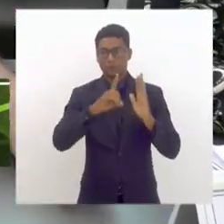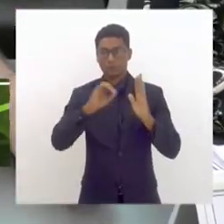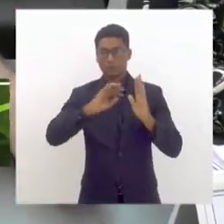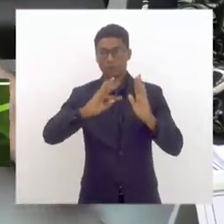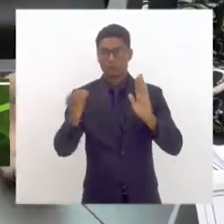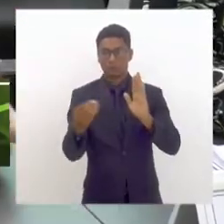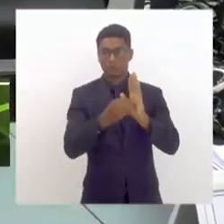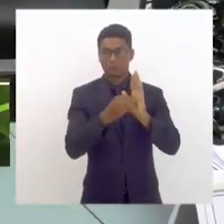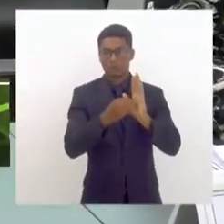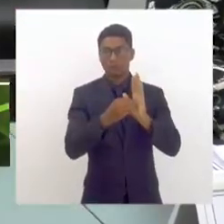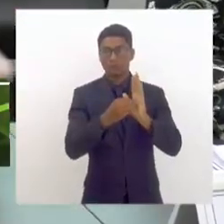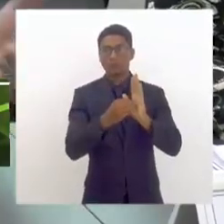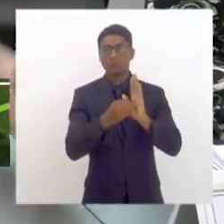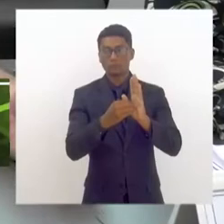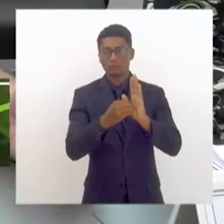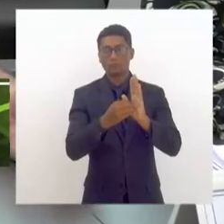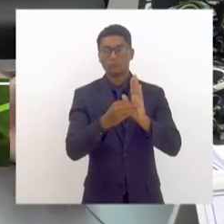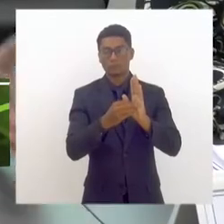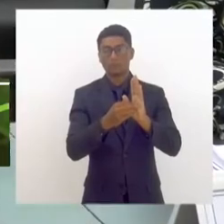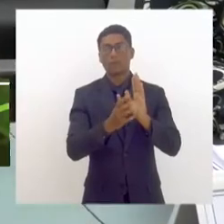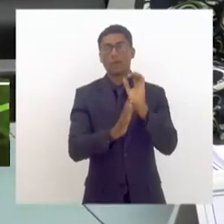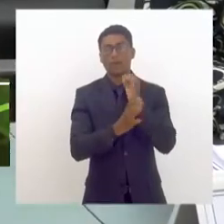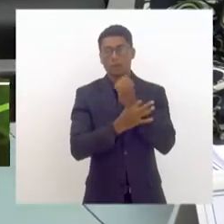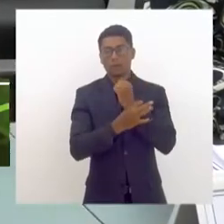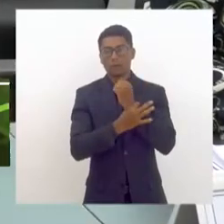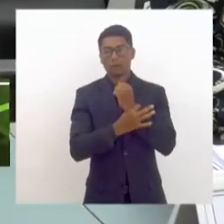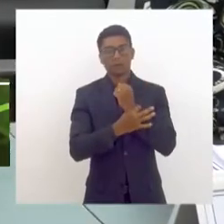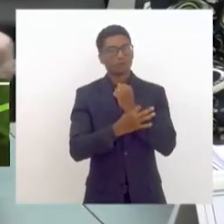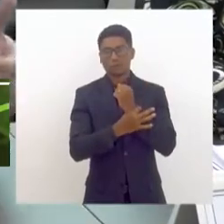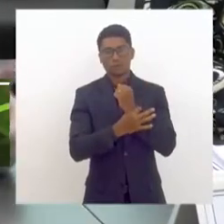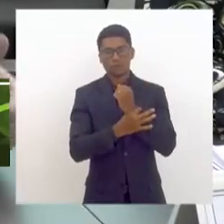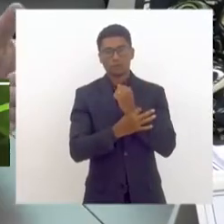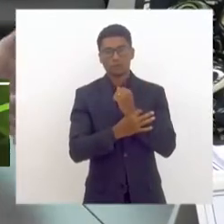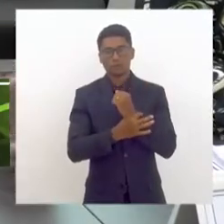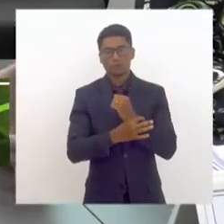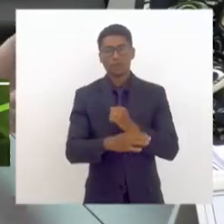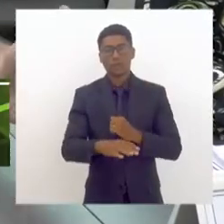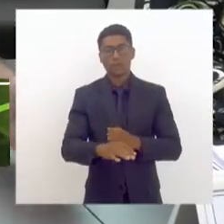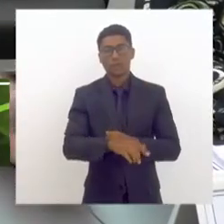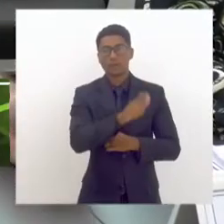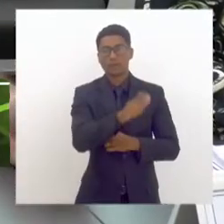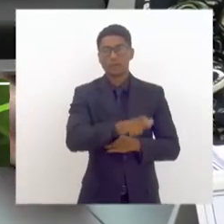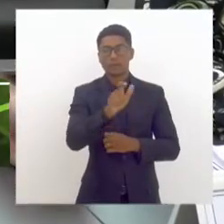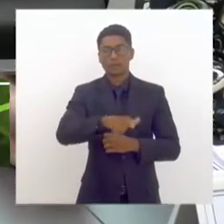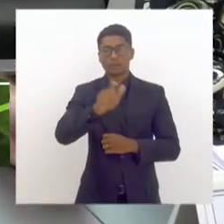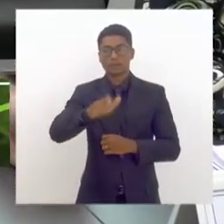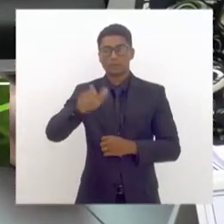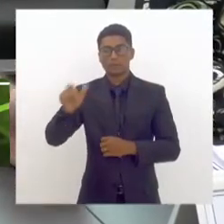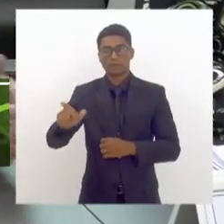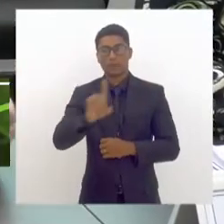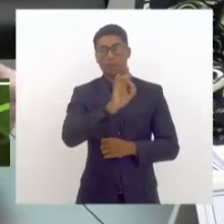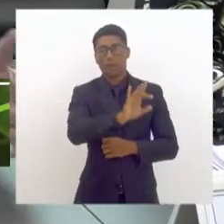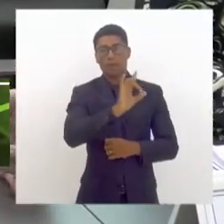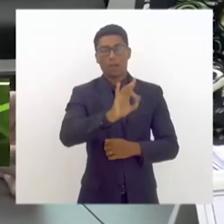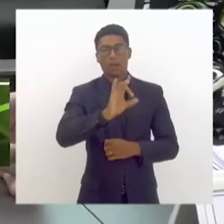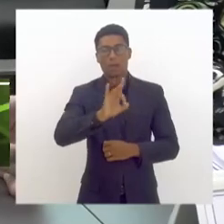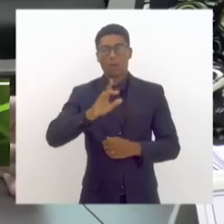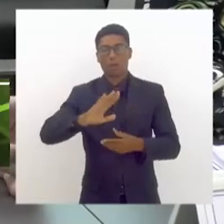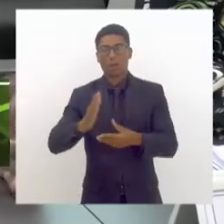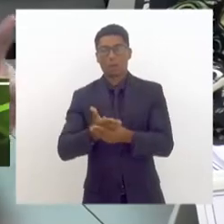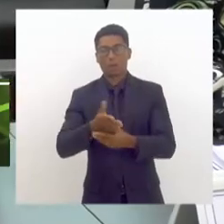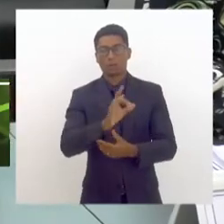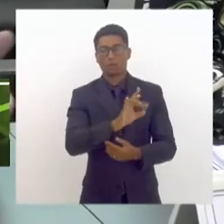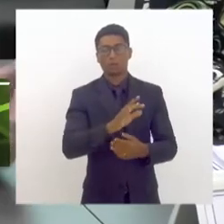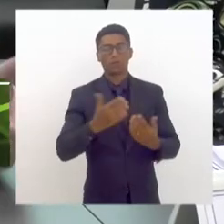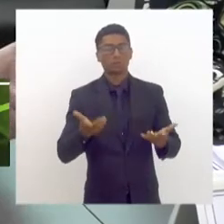reveste de transparência e reveste de segurança. São cessões em processos individuais. O que isso significa?